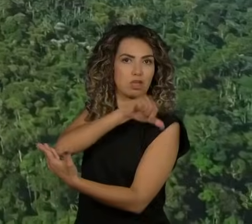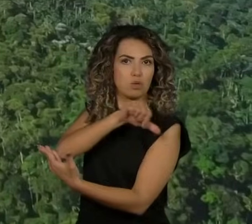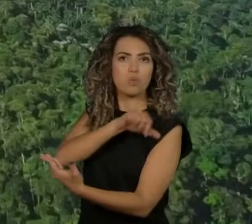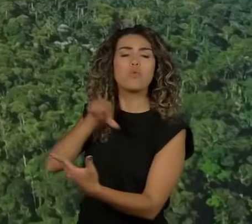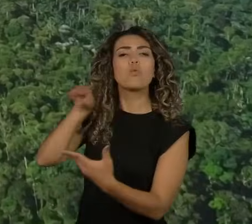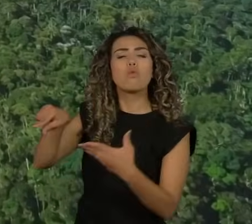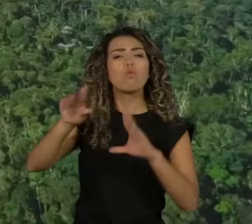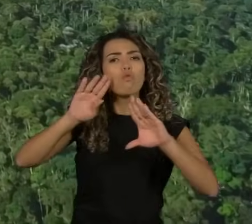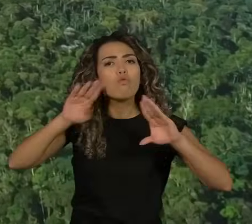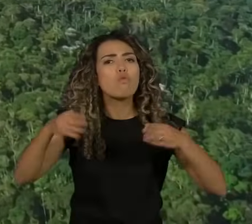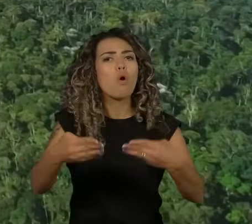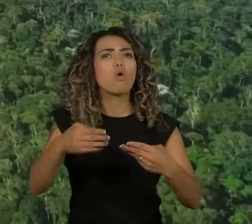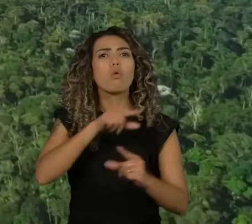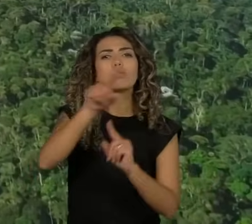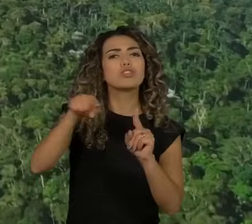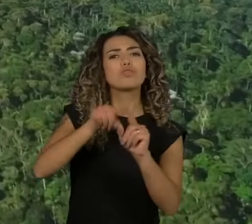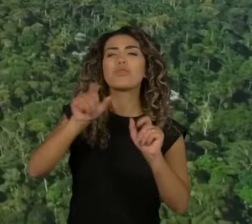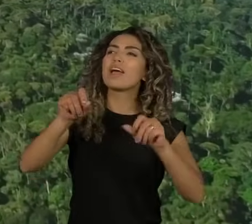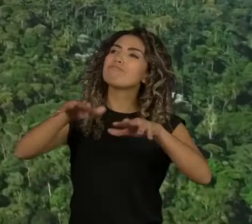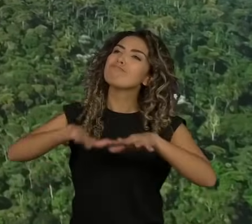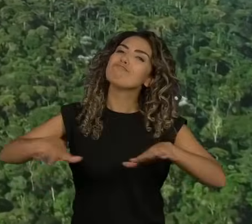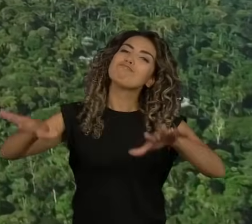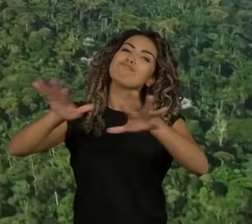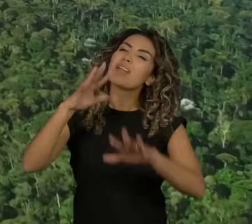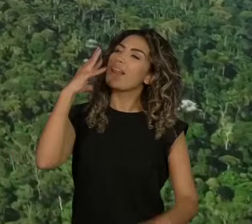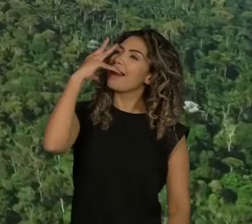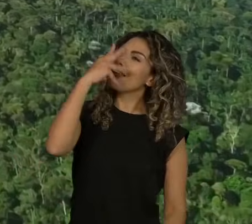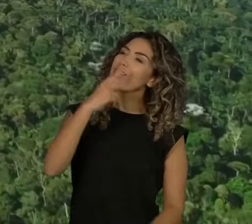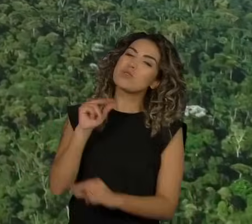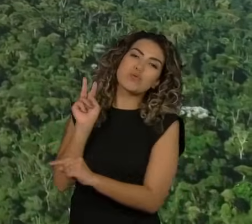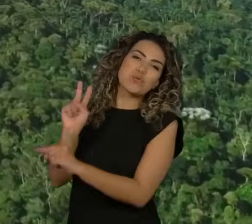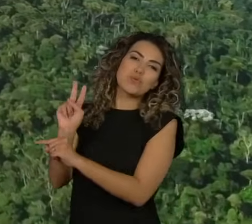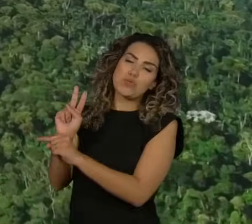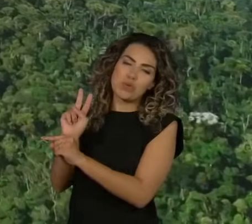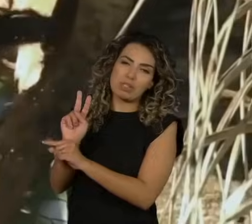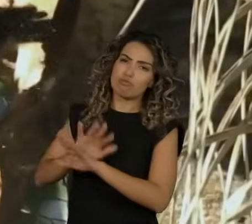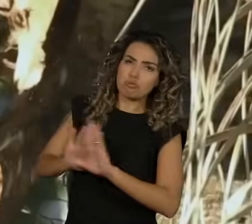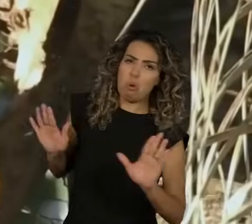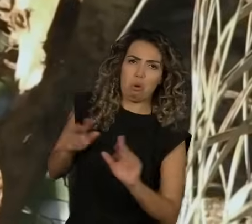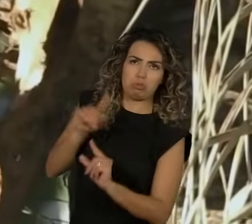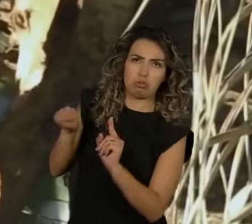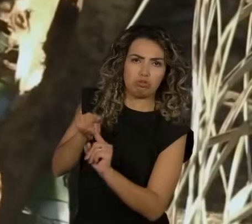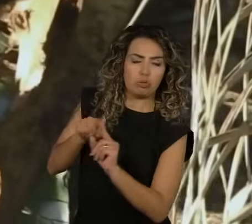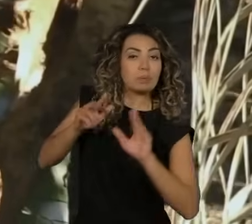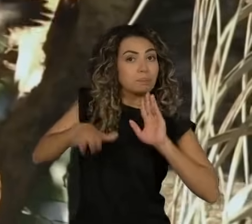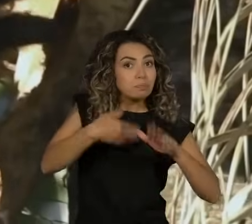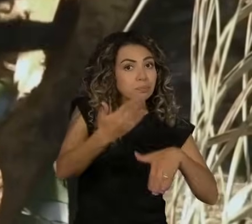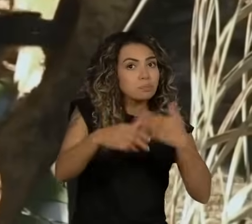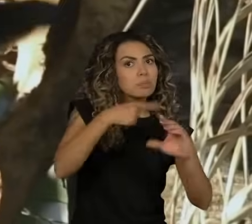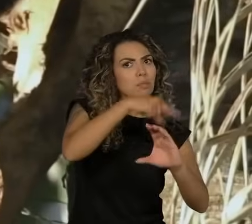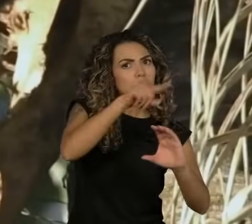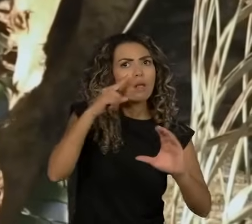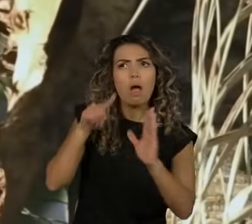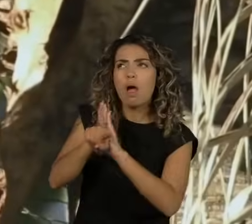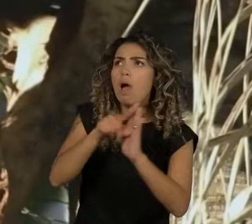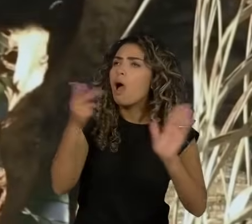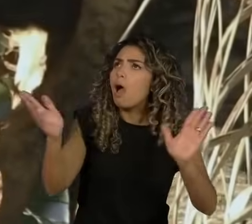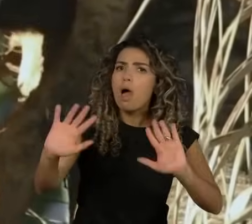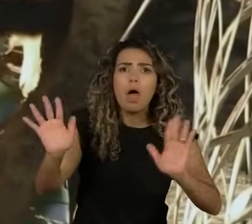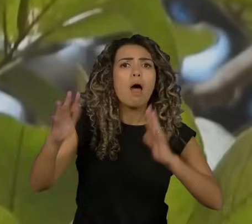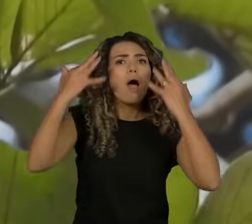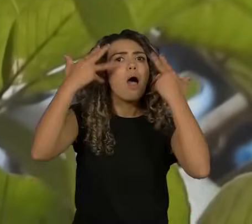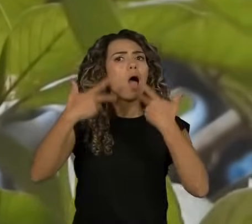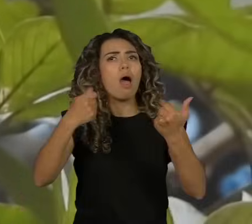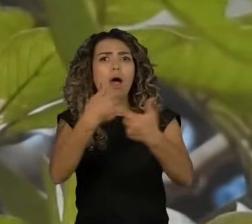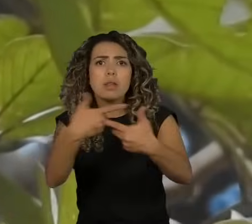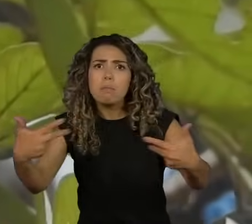foco era proteger a paisagem. Depois, especialistas verificaram que, para proteger também a